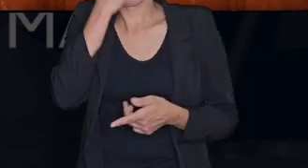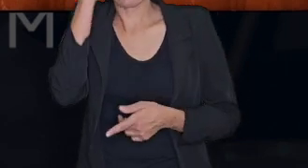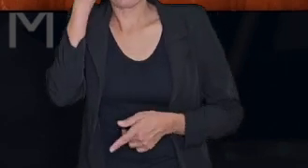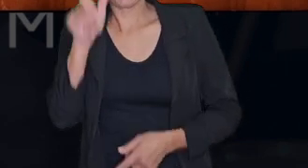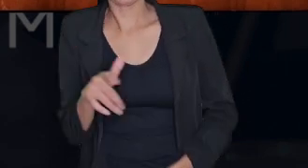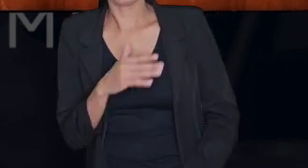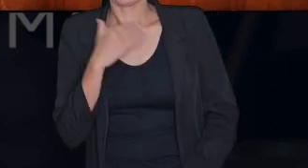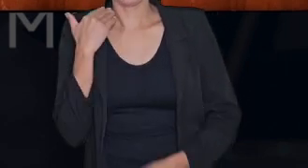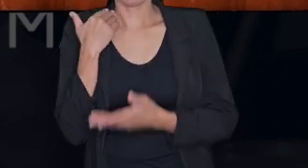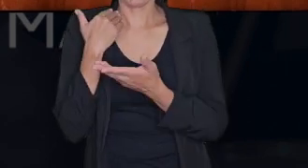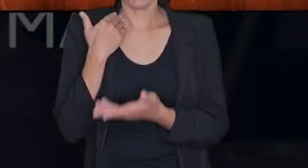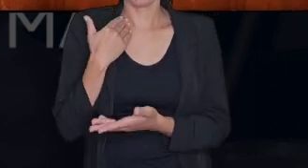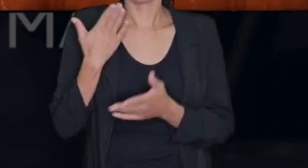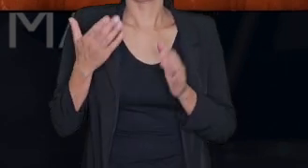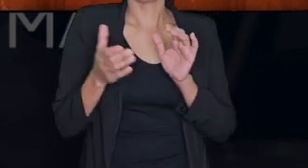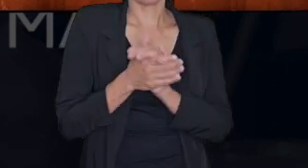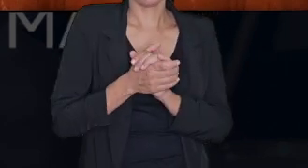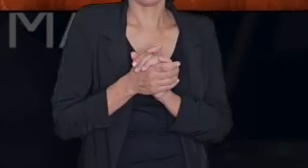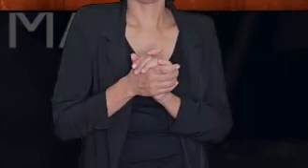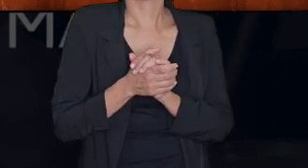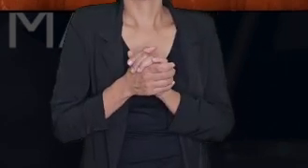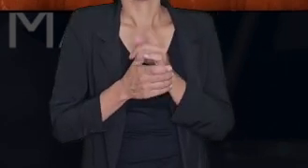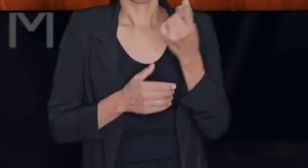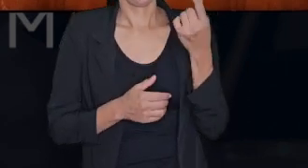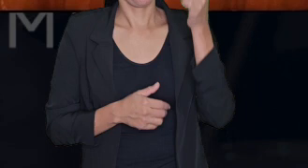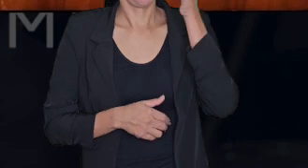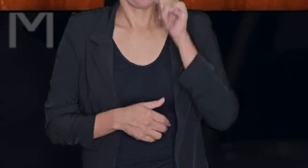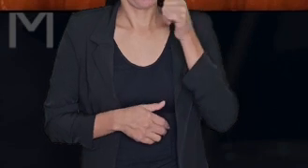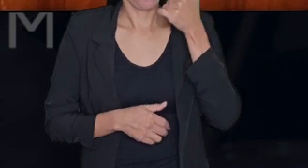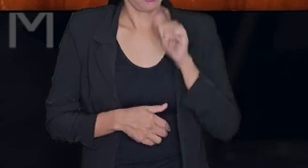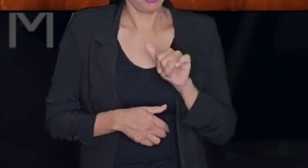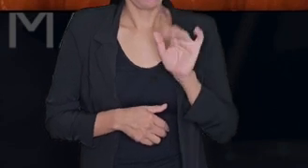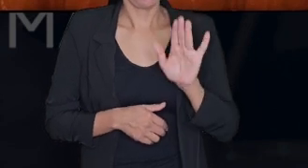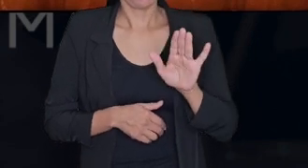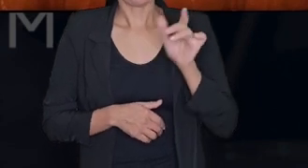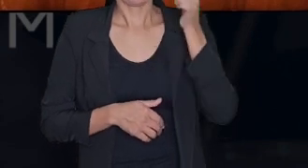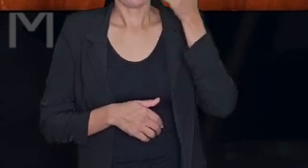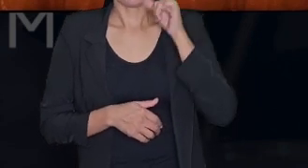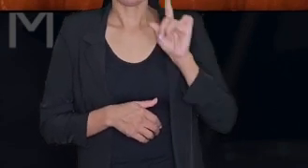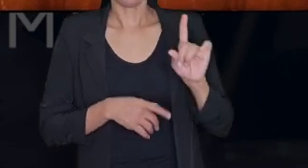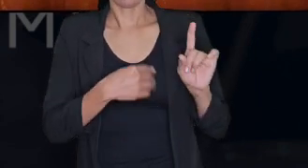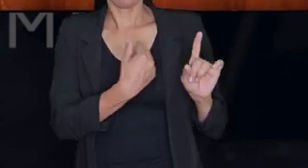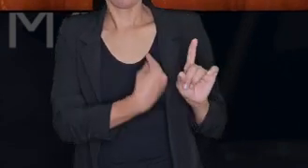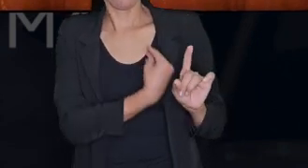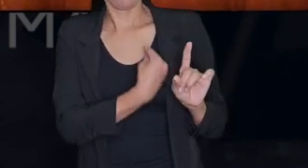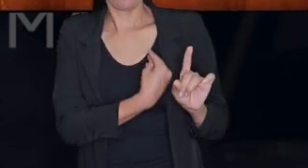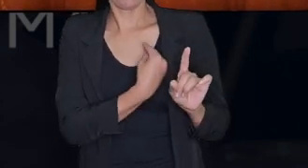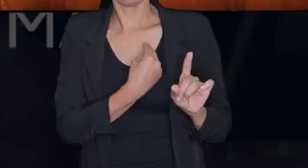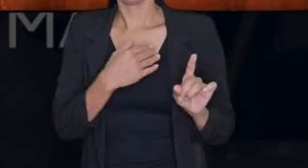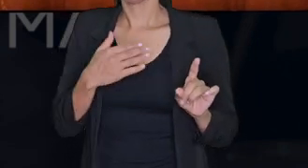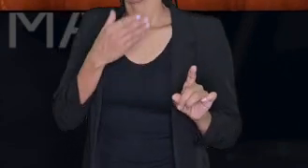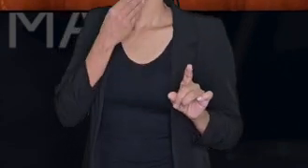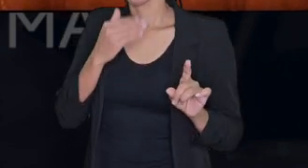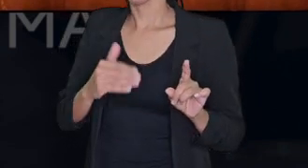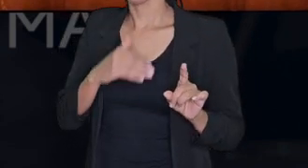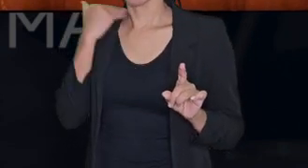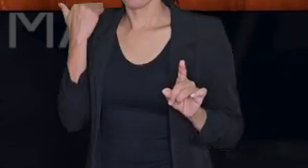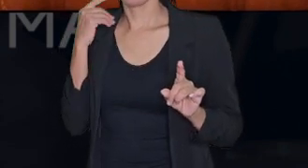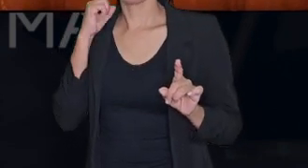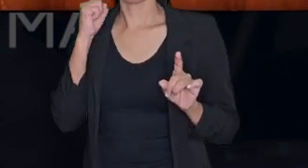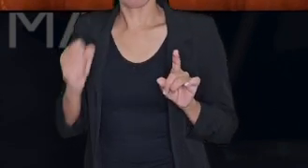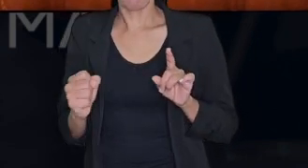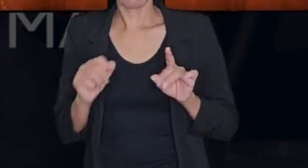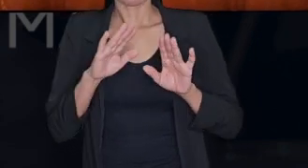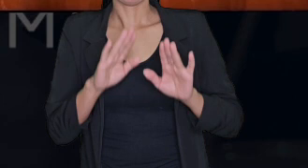separação obrigatória de bens. O falecido, ele era casado com uma mulher, eu vou deixar essa mulher